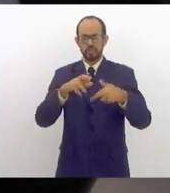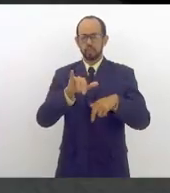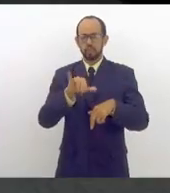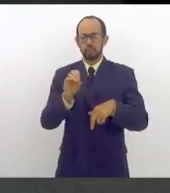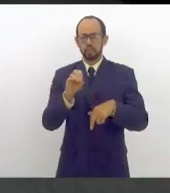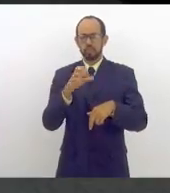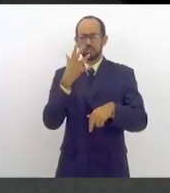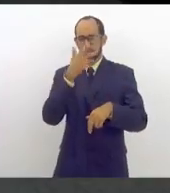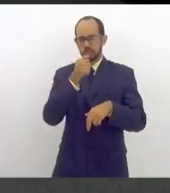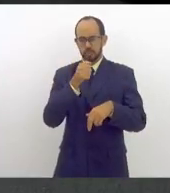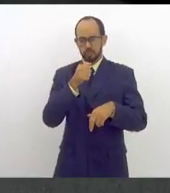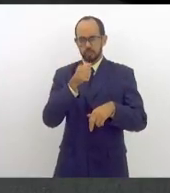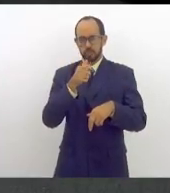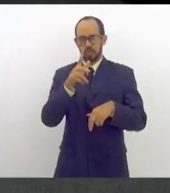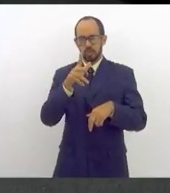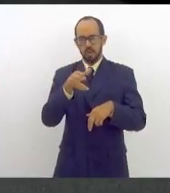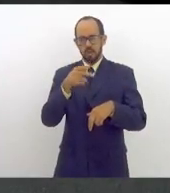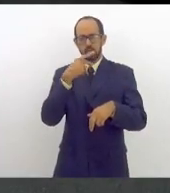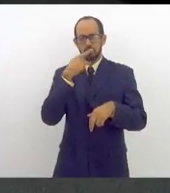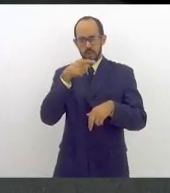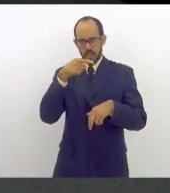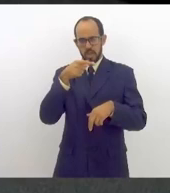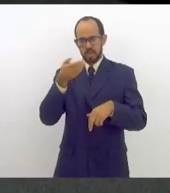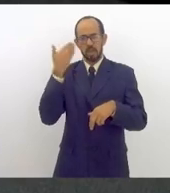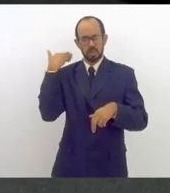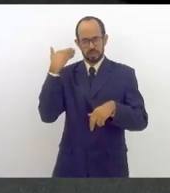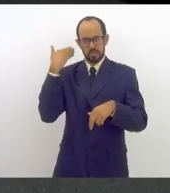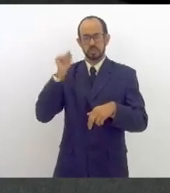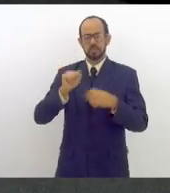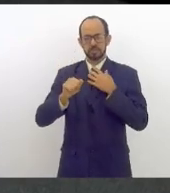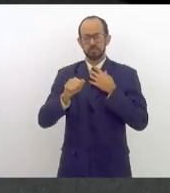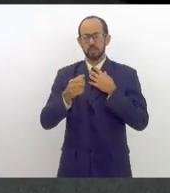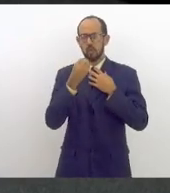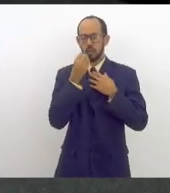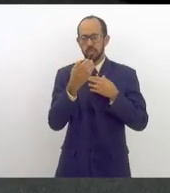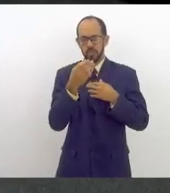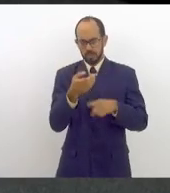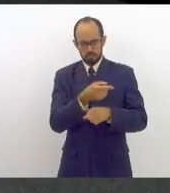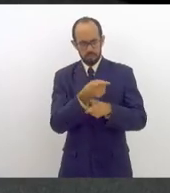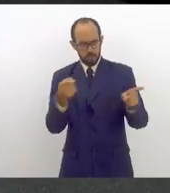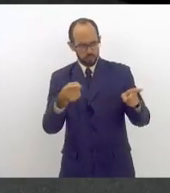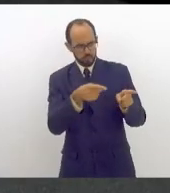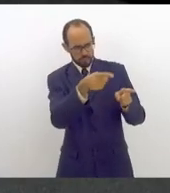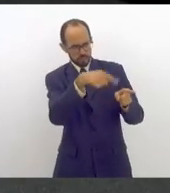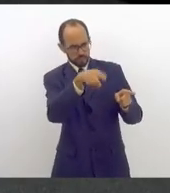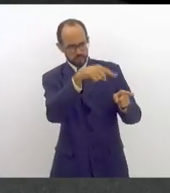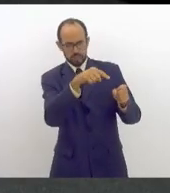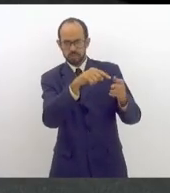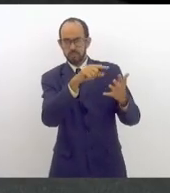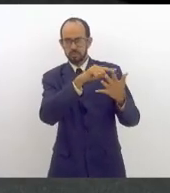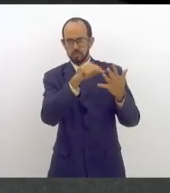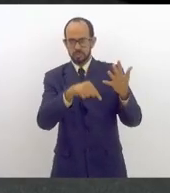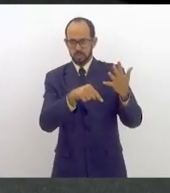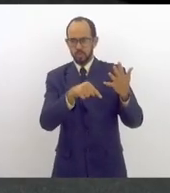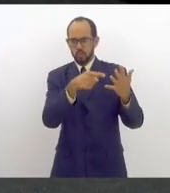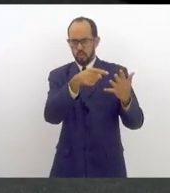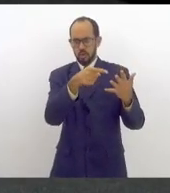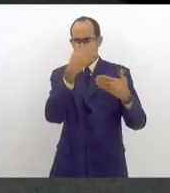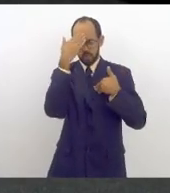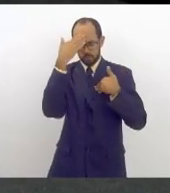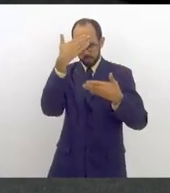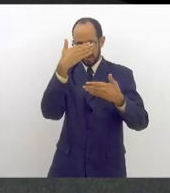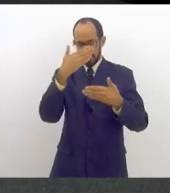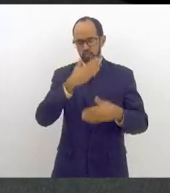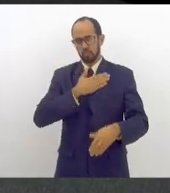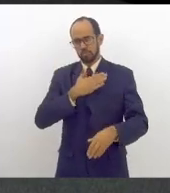da palavra, como eu disse, o que aconteceu e eu contei para vocês, para os senhores, esse mesmo muito obrigado que eu tenho em relação